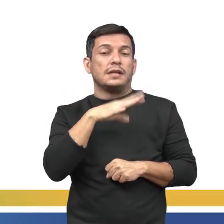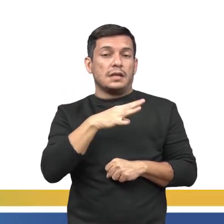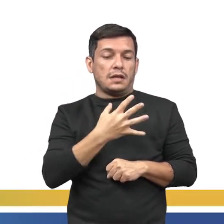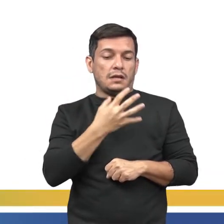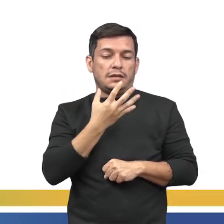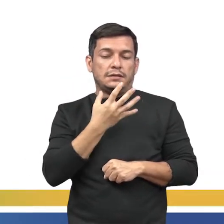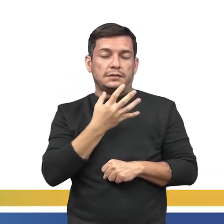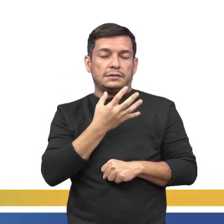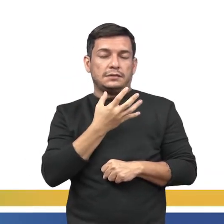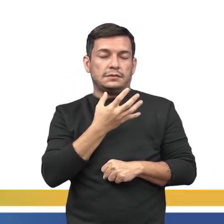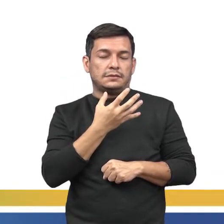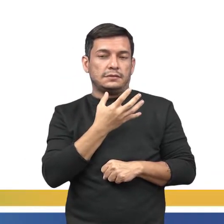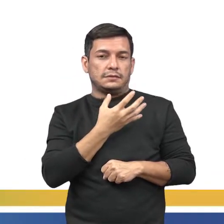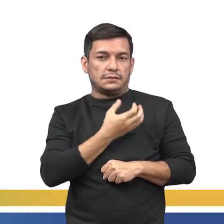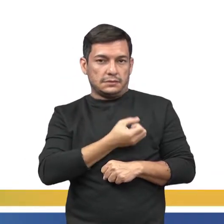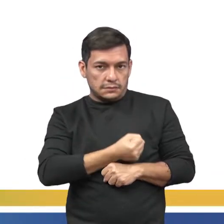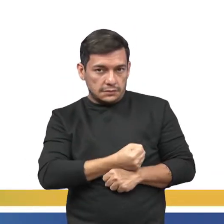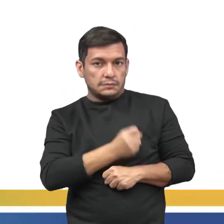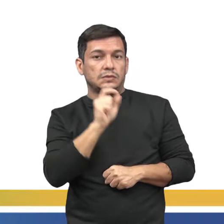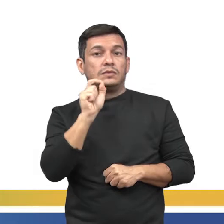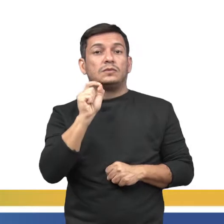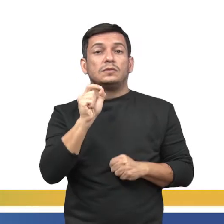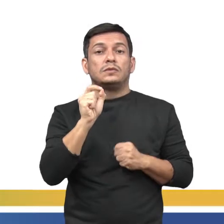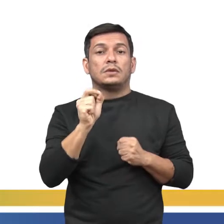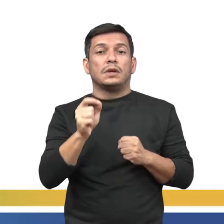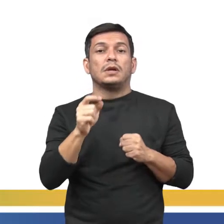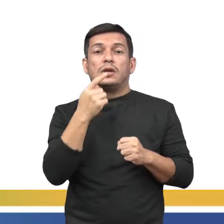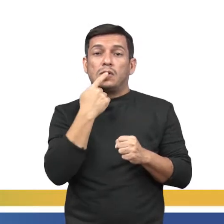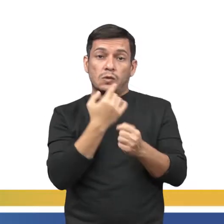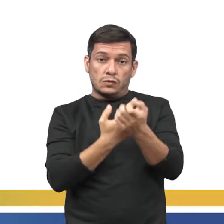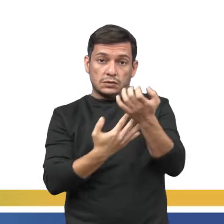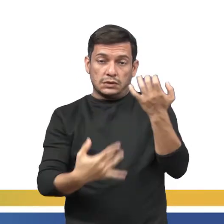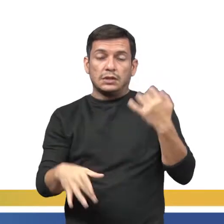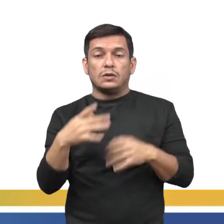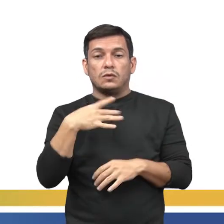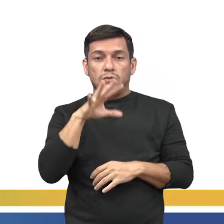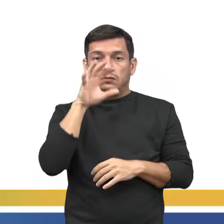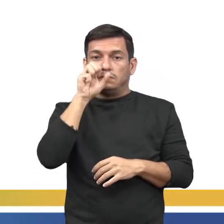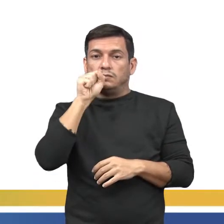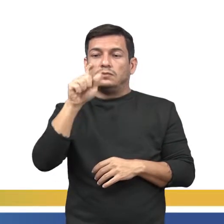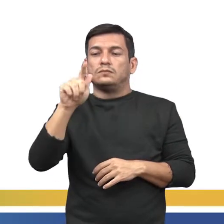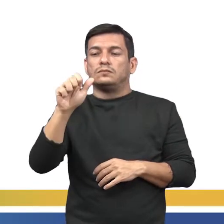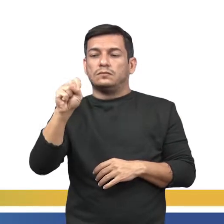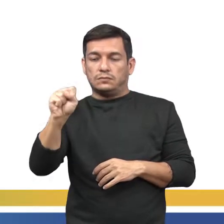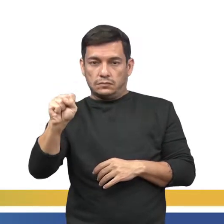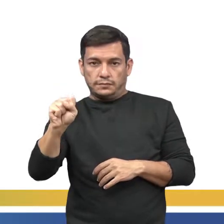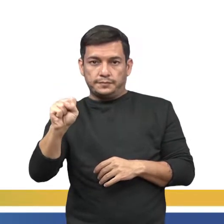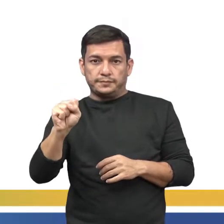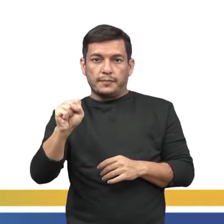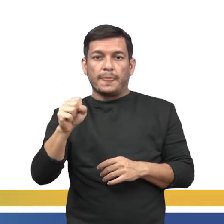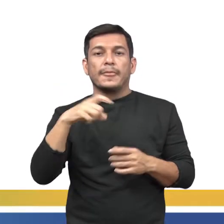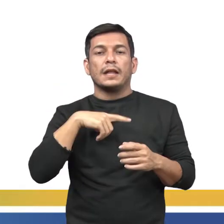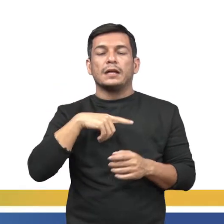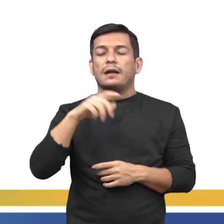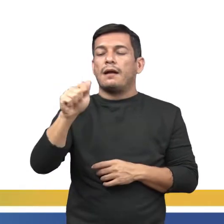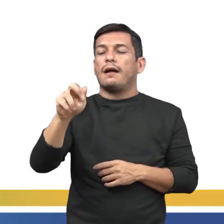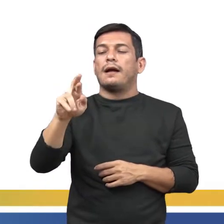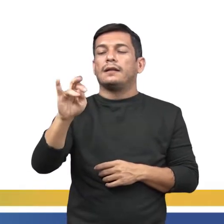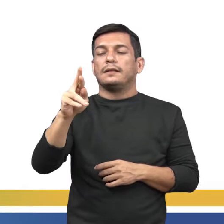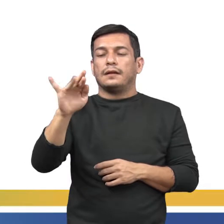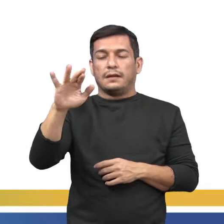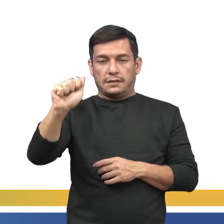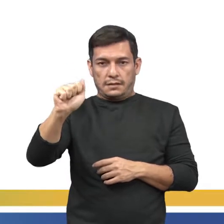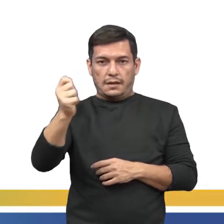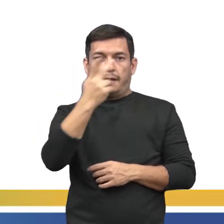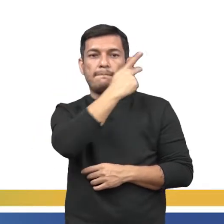receber o sangue cheio de gás carbônico para o átrio direito, a artéria pulmonar,